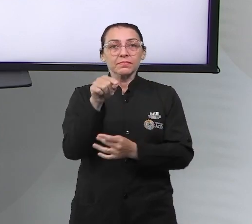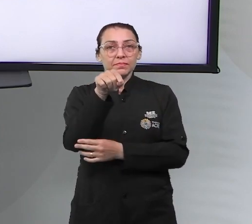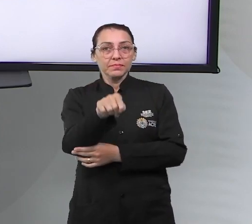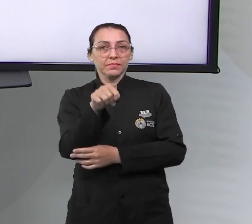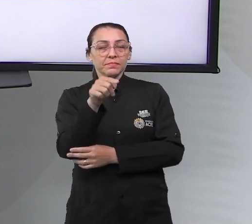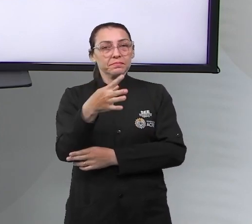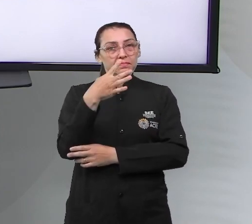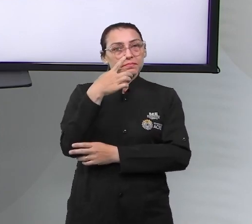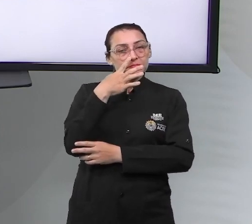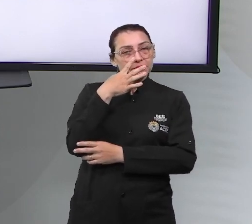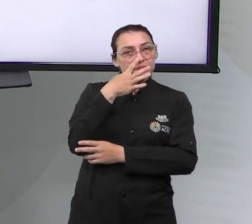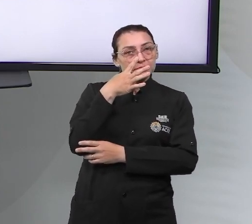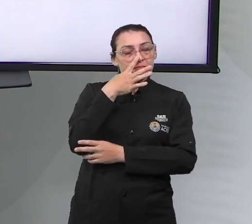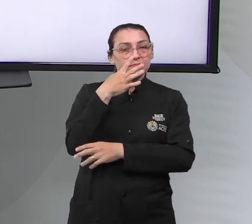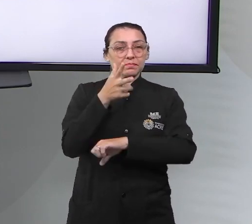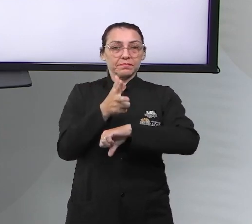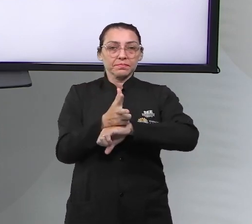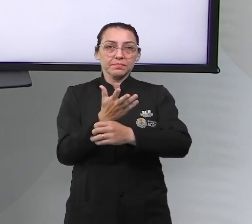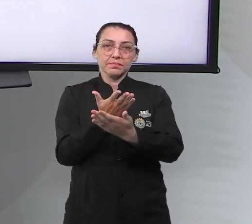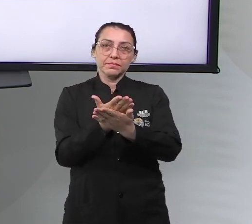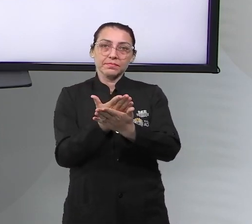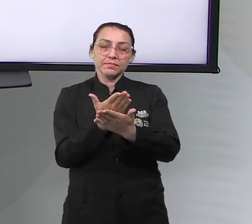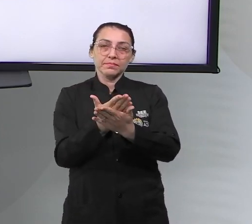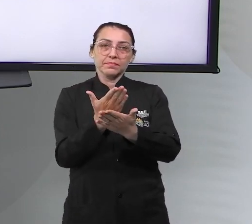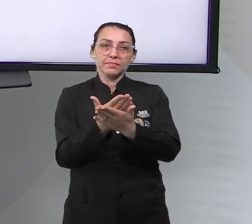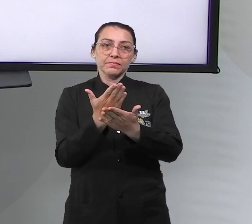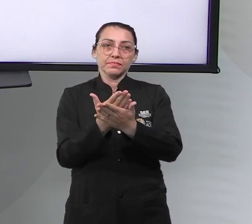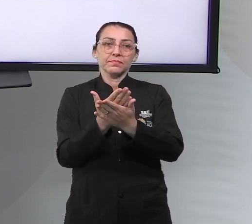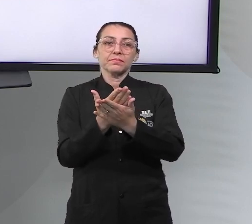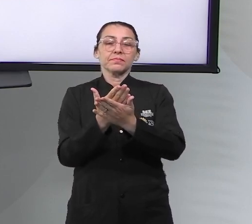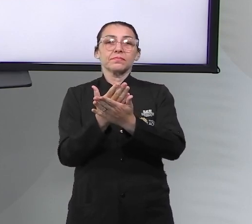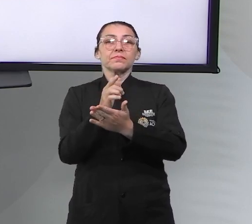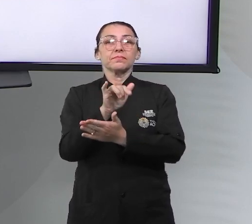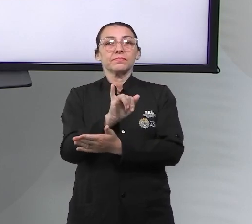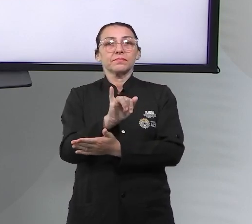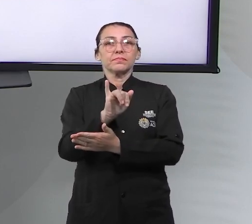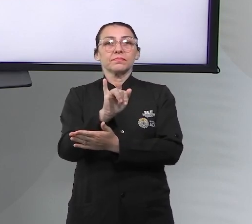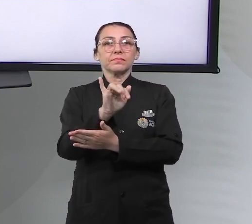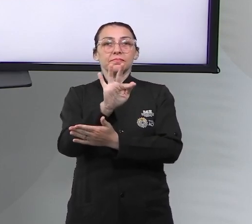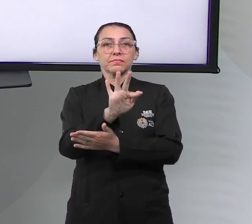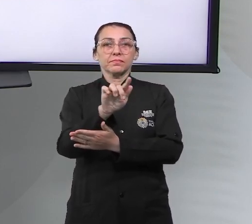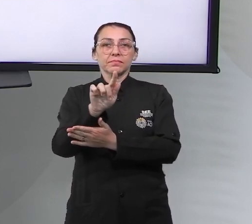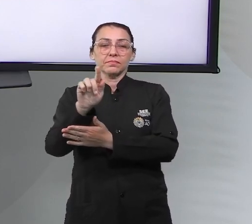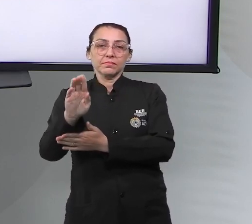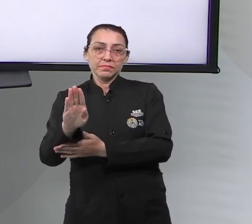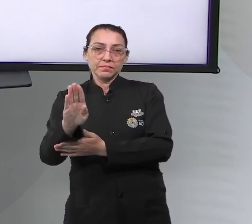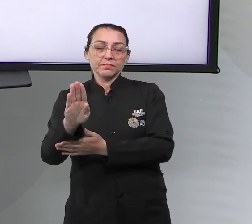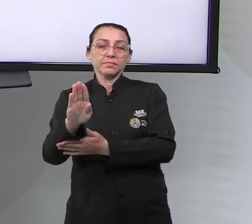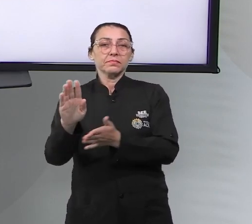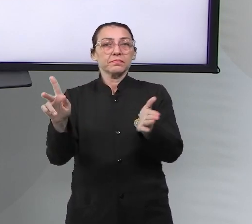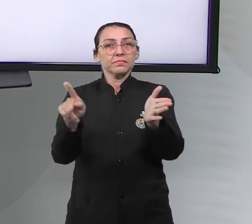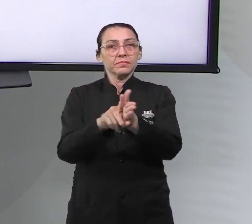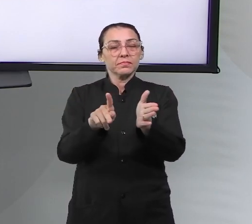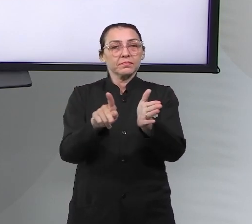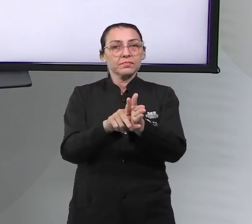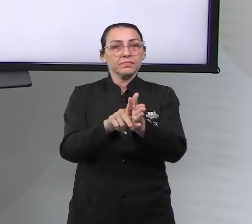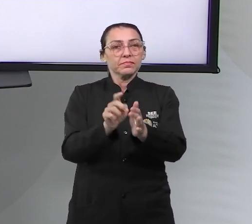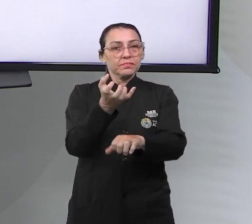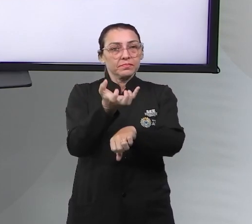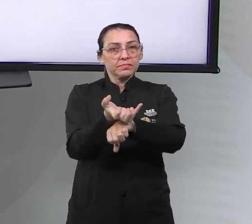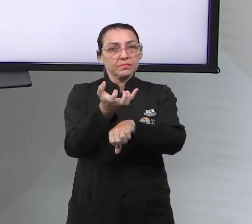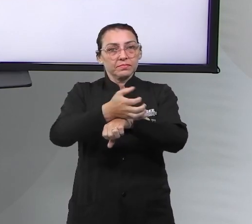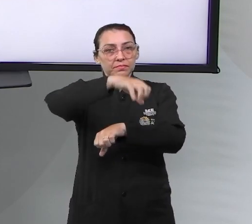você acompanhe esta videoaula de formação geral básica, especificamente